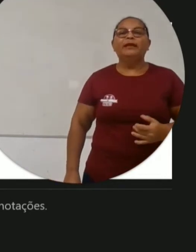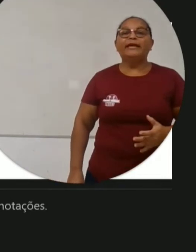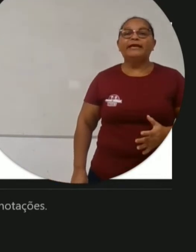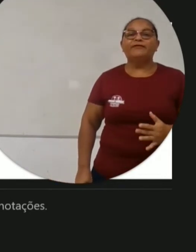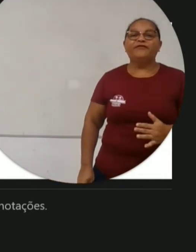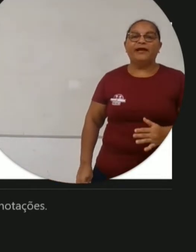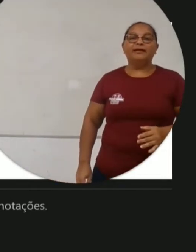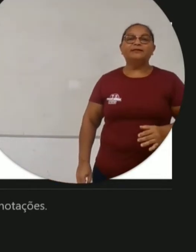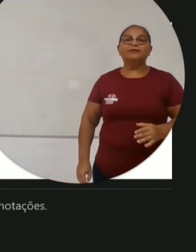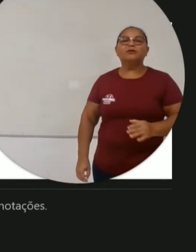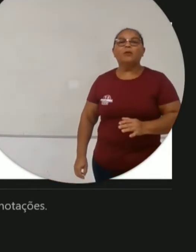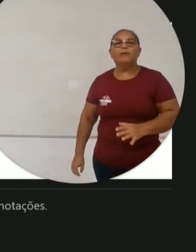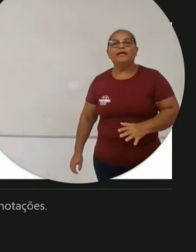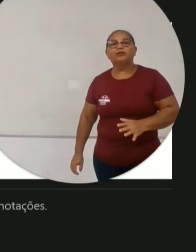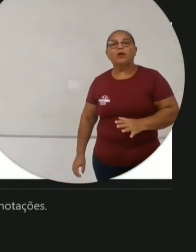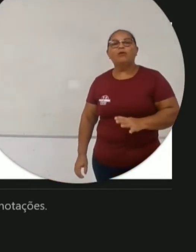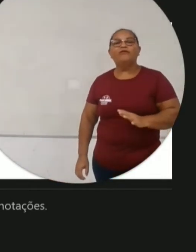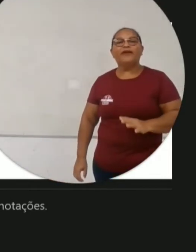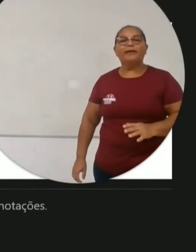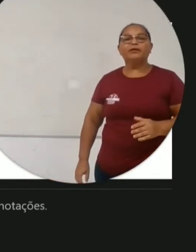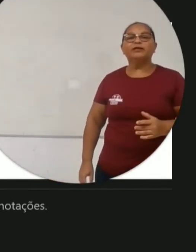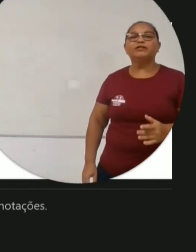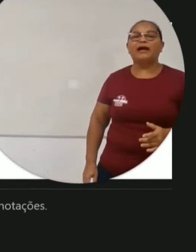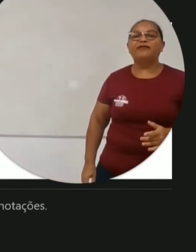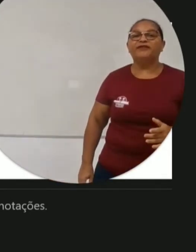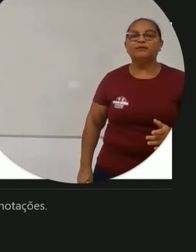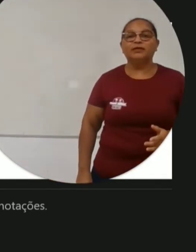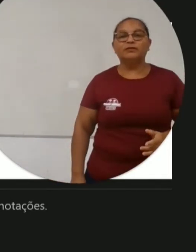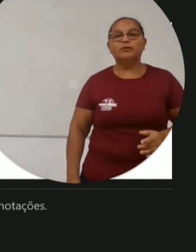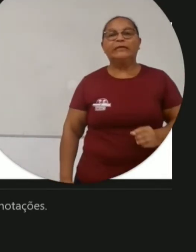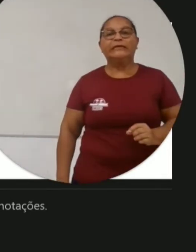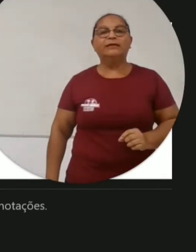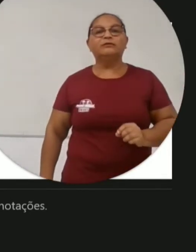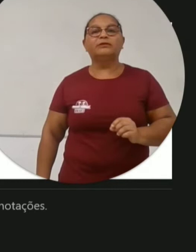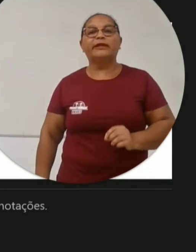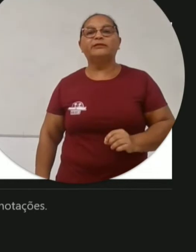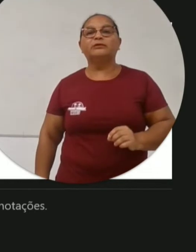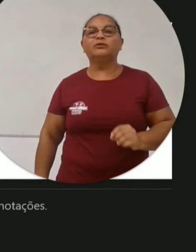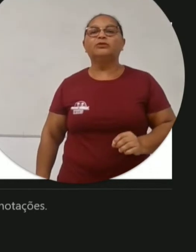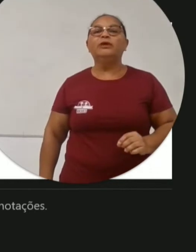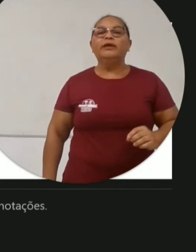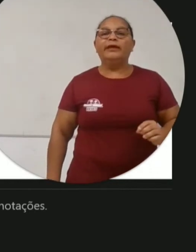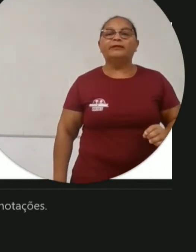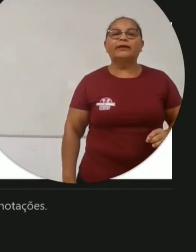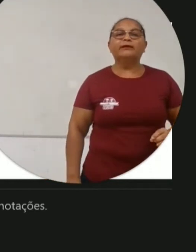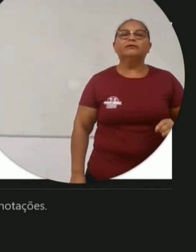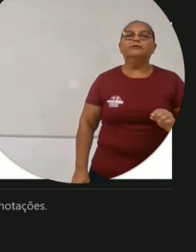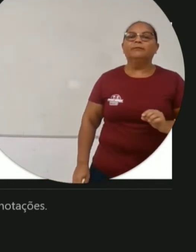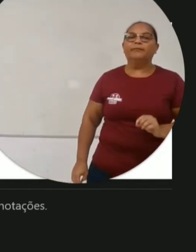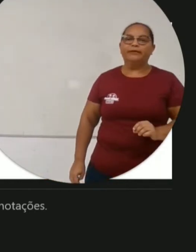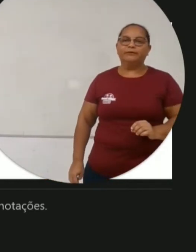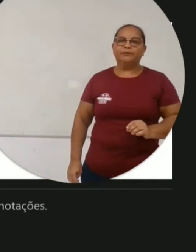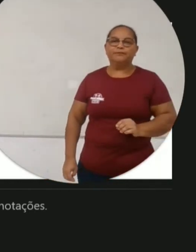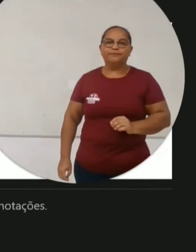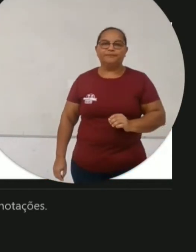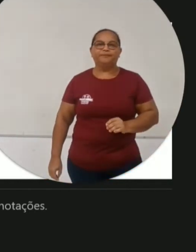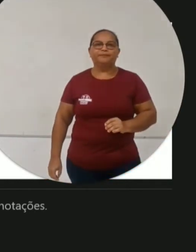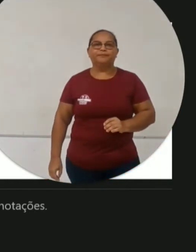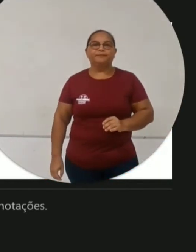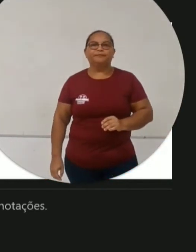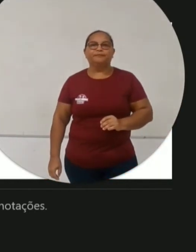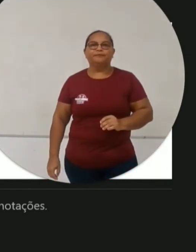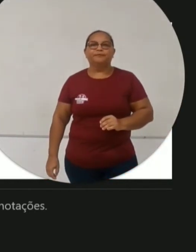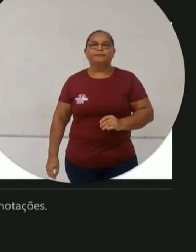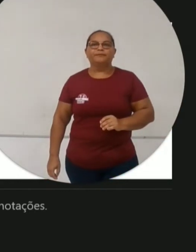Leia a frase e complete com o verbo que está faltando, clicando dentro do retângulo branco.